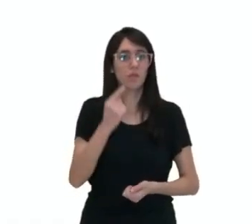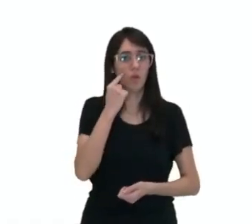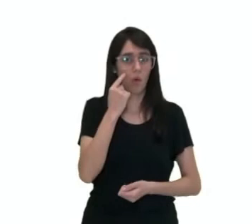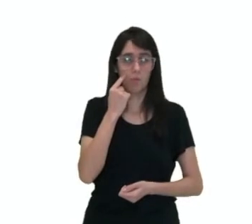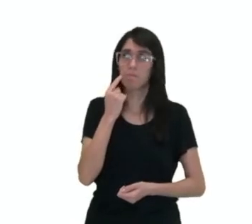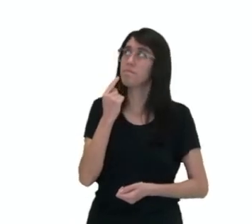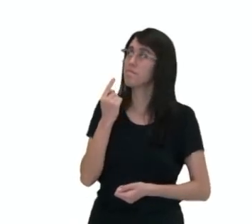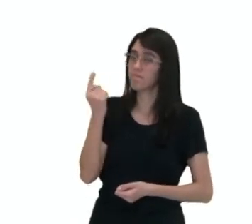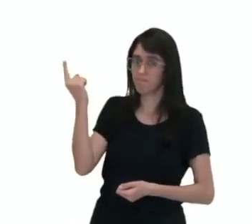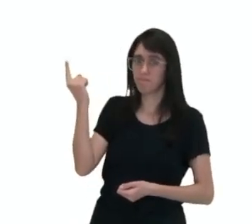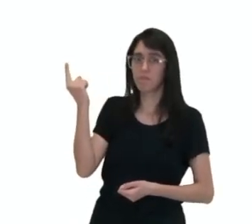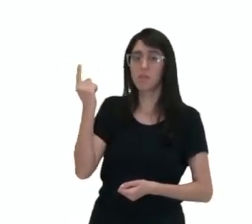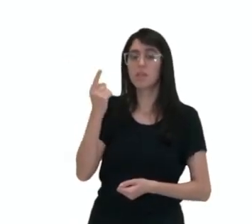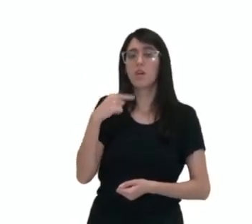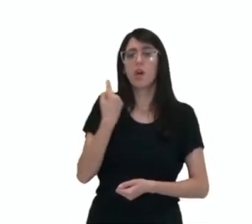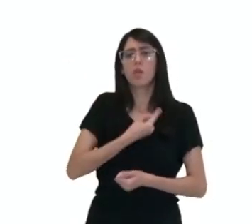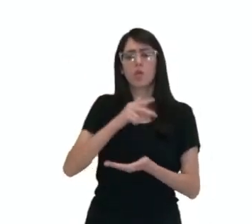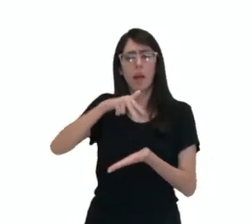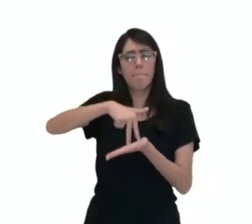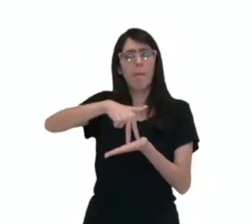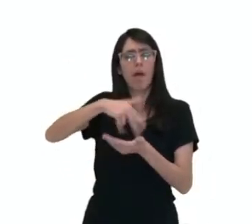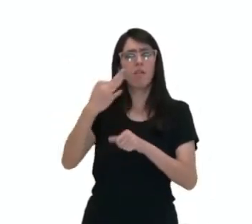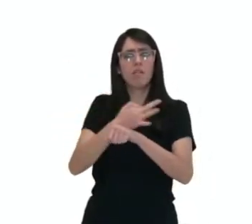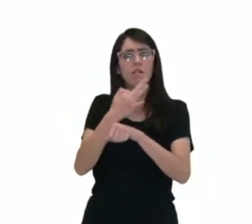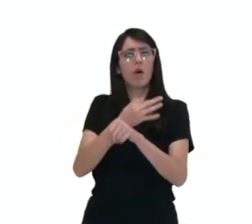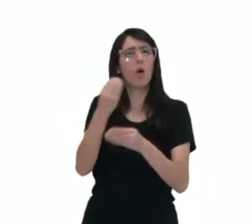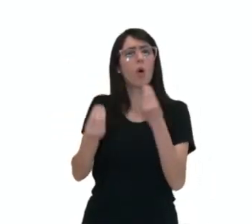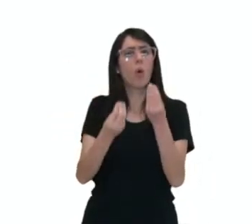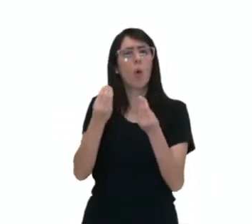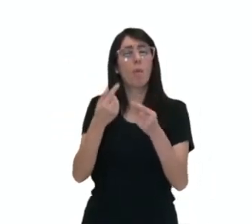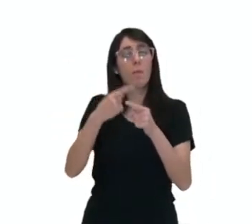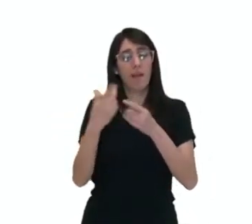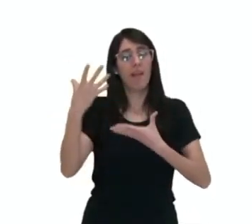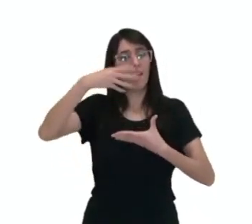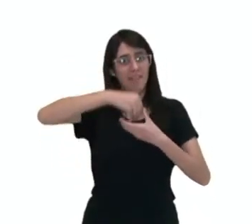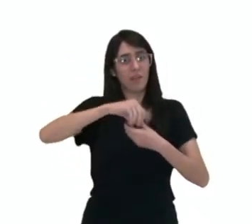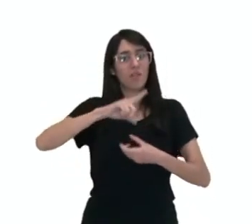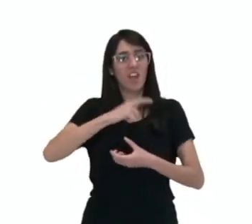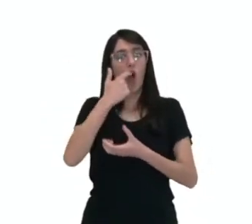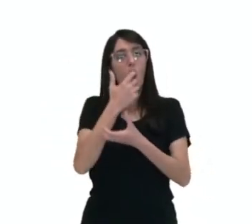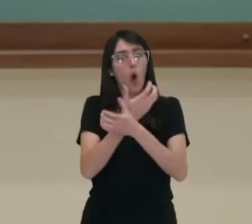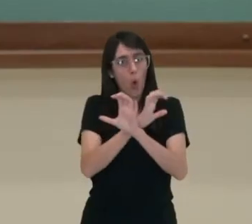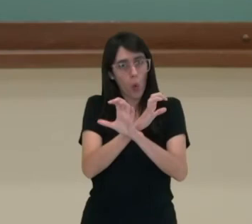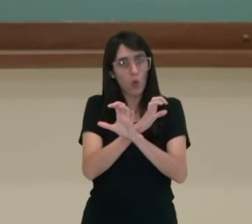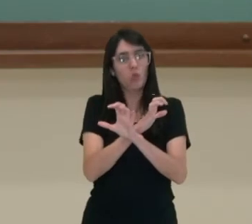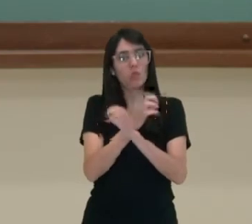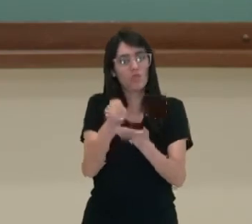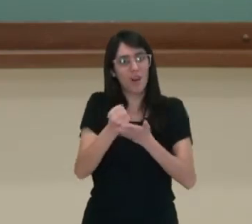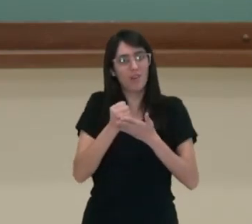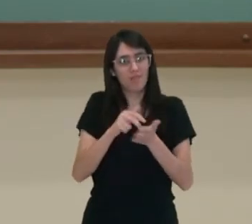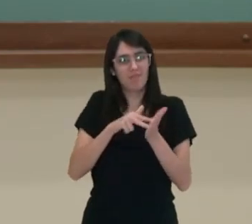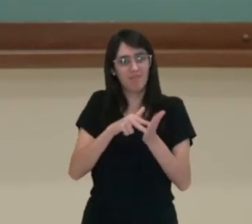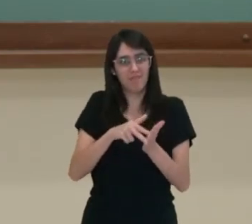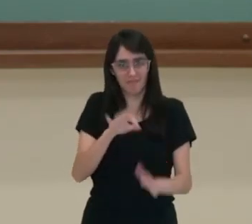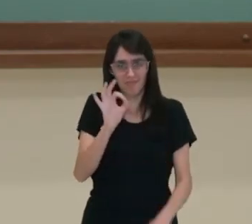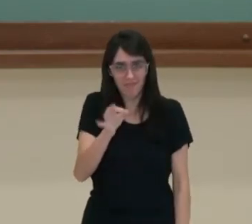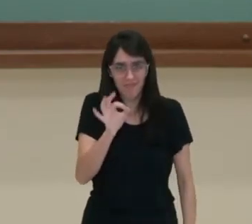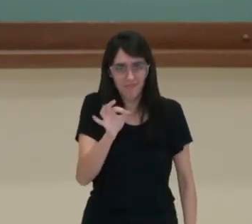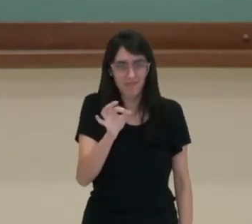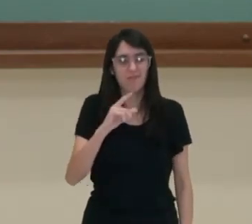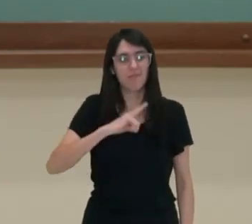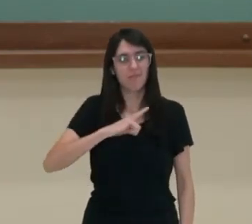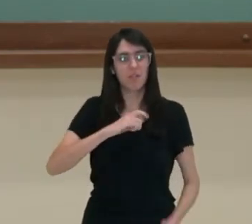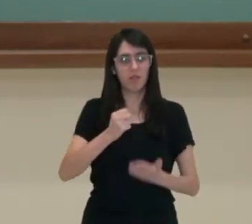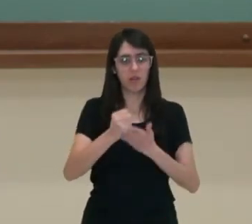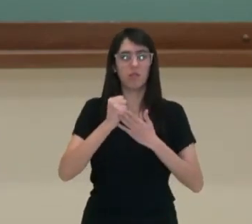gente consegue ficar em pé? Porque nós temos um esqueleto que nos sustenta. Então, ele tem essa função de sustentar o